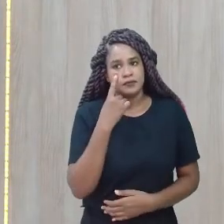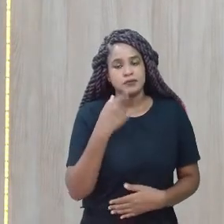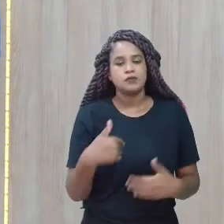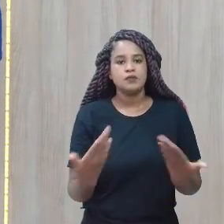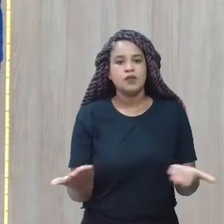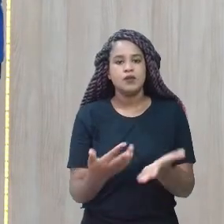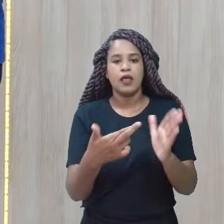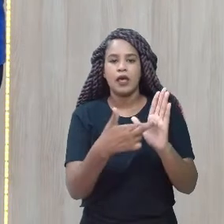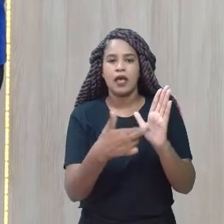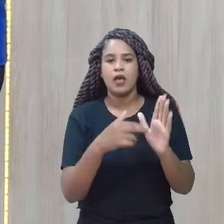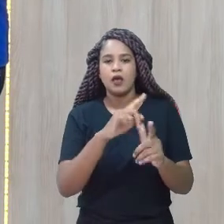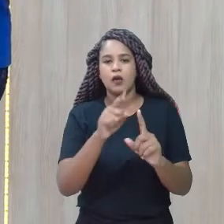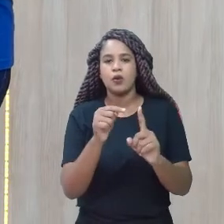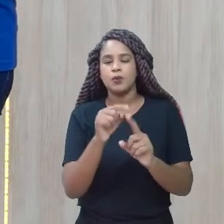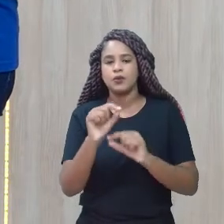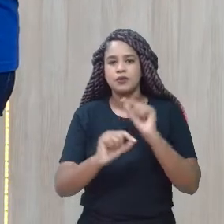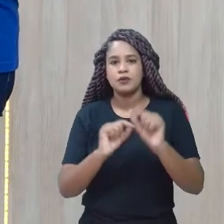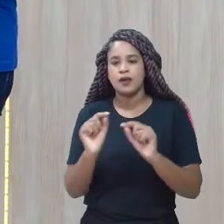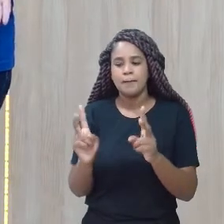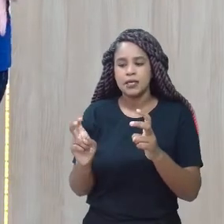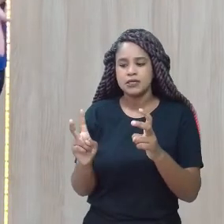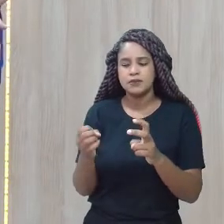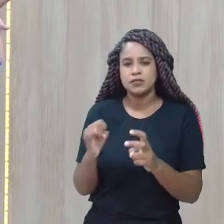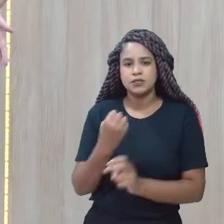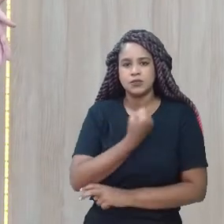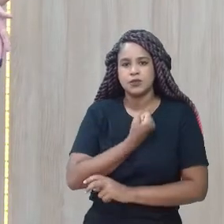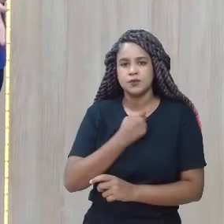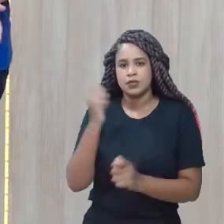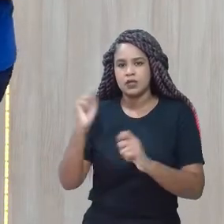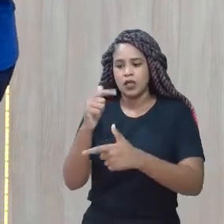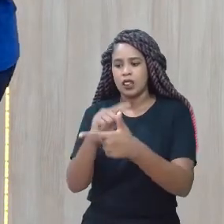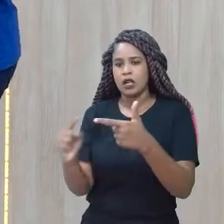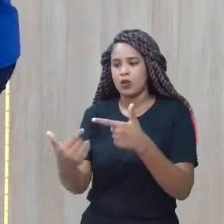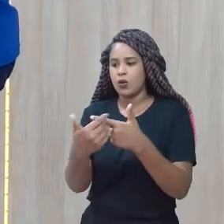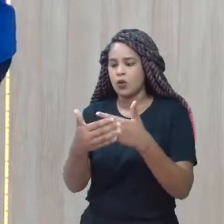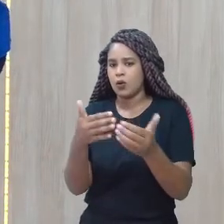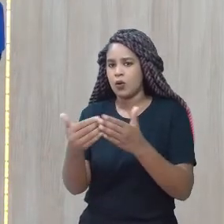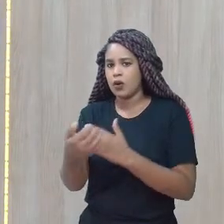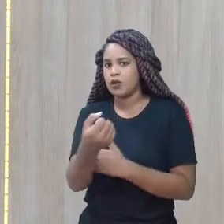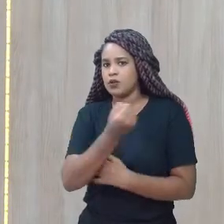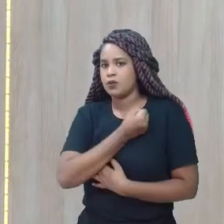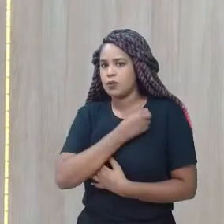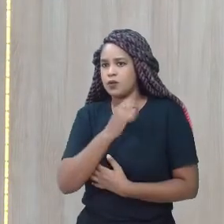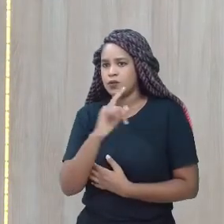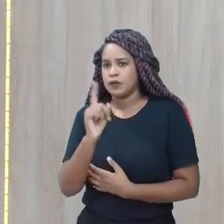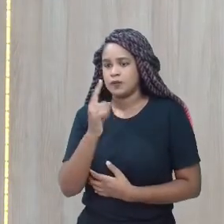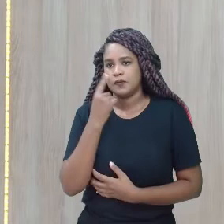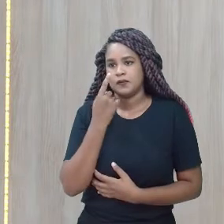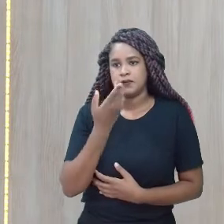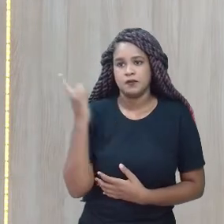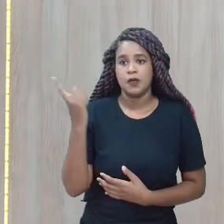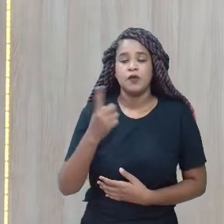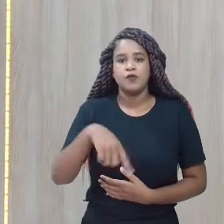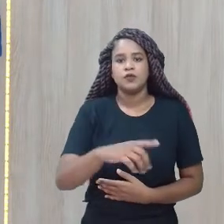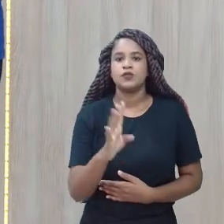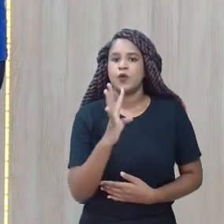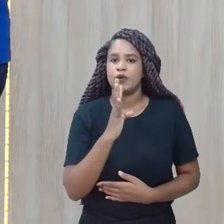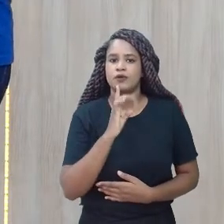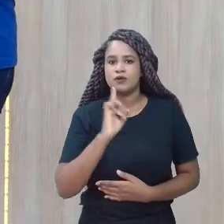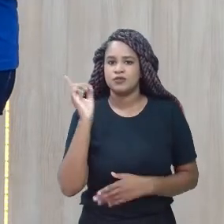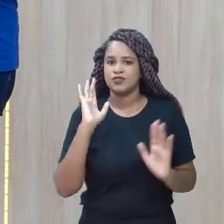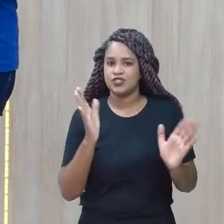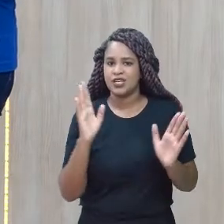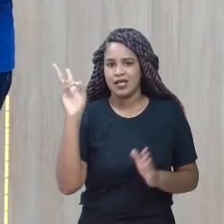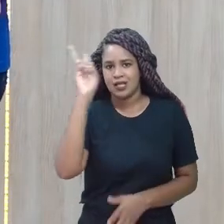maneiras de perceber o número para saber se vai dar ou não para fazer a divisão, tá certo? O primeiro eu tenho certeza que vocês já conhecem, né?